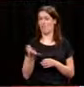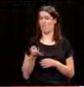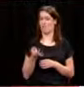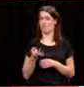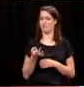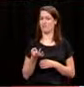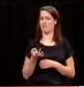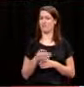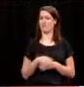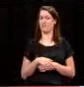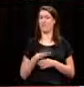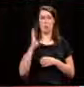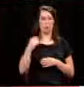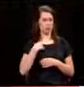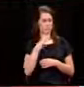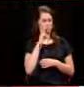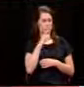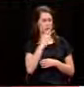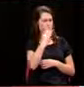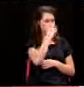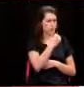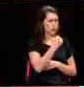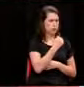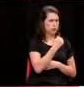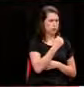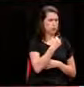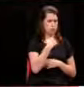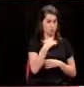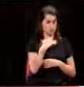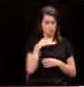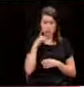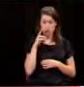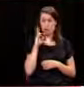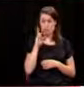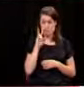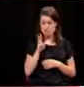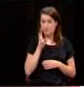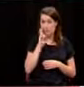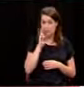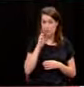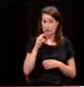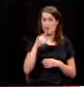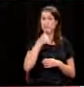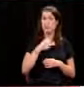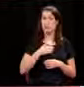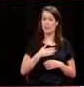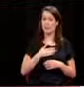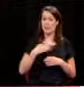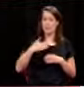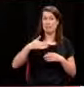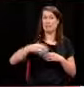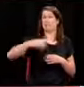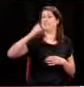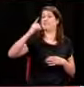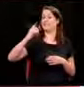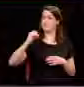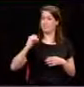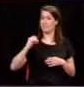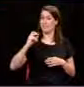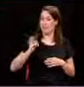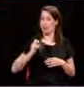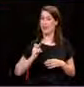Eu quando vejo o Invisual e já vejo o Benfica quase há 60 anos, via muitos no Estádio da Luz antigo,